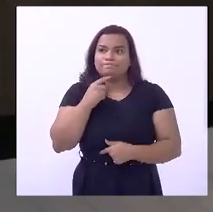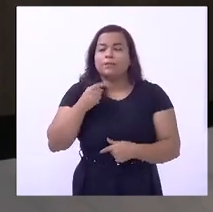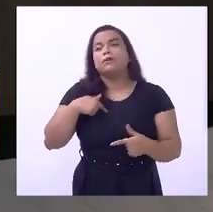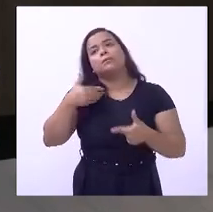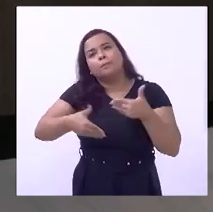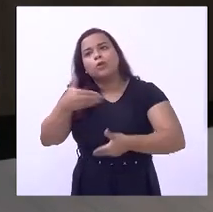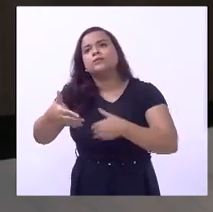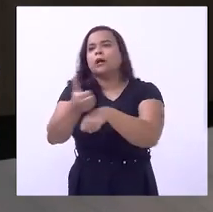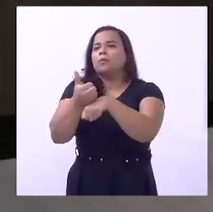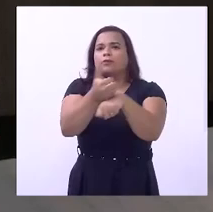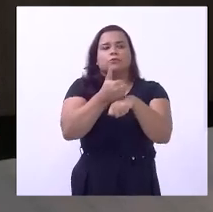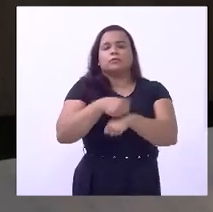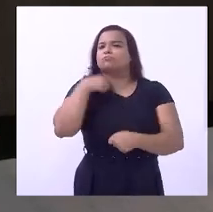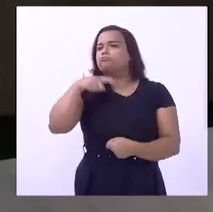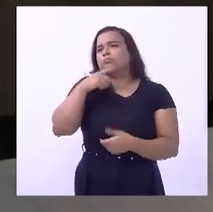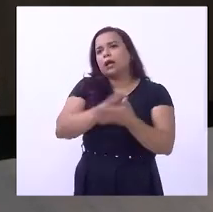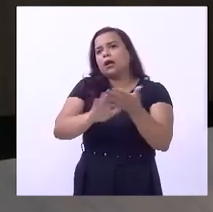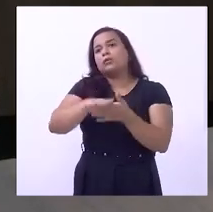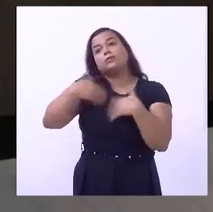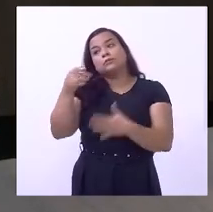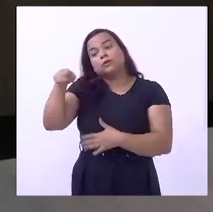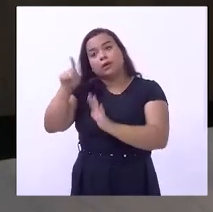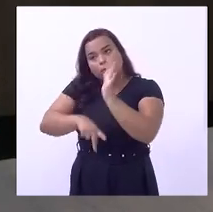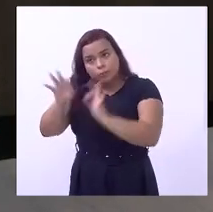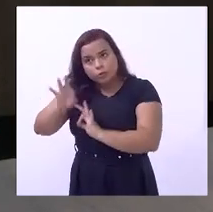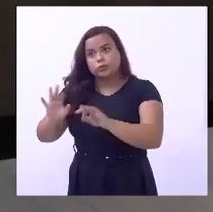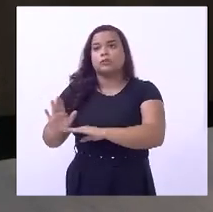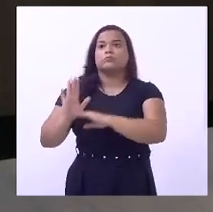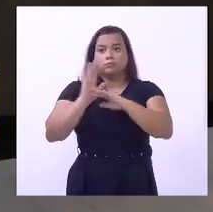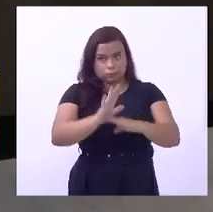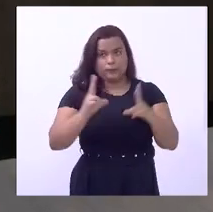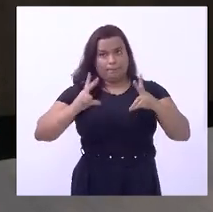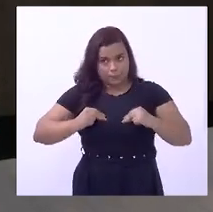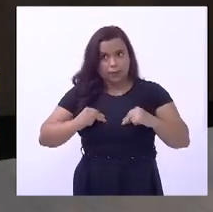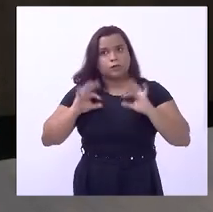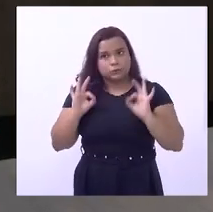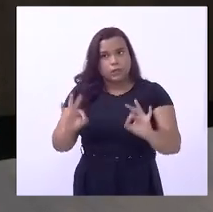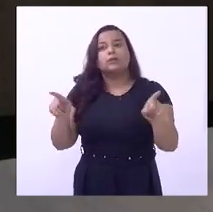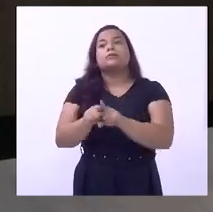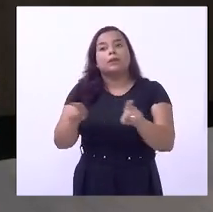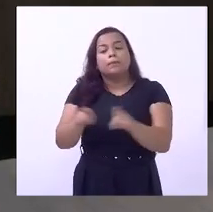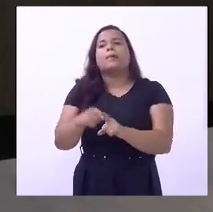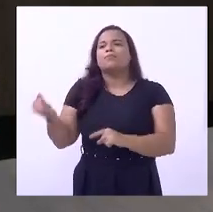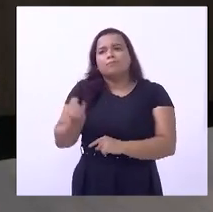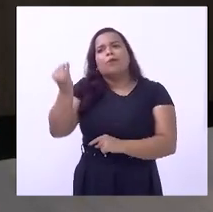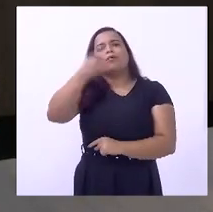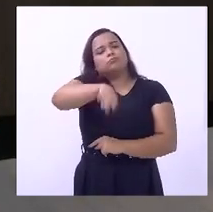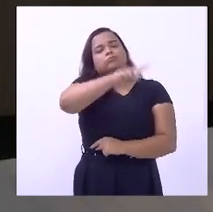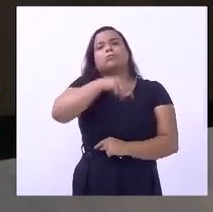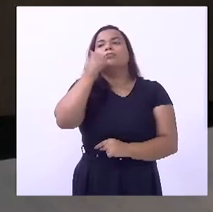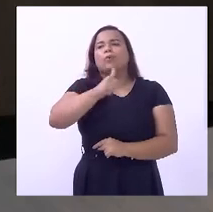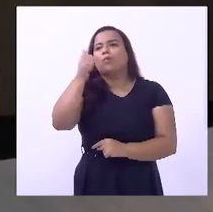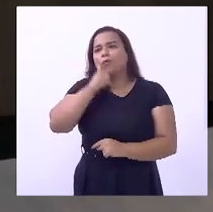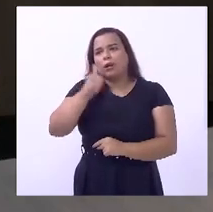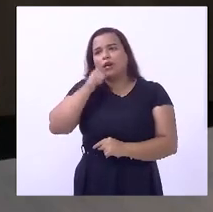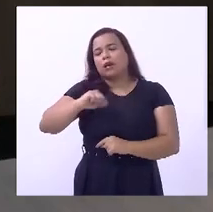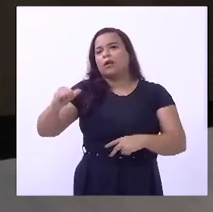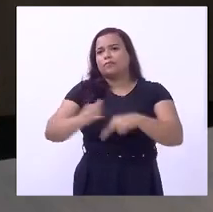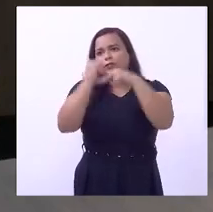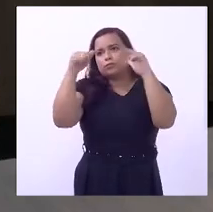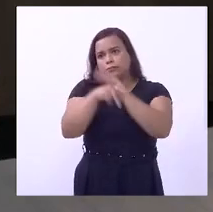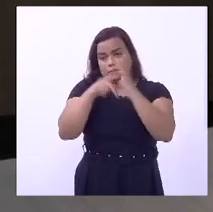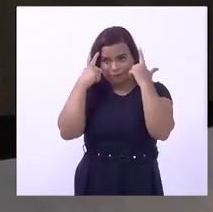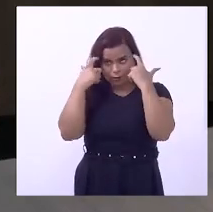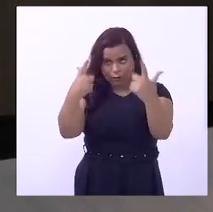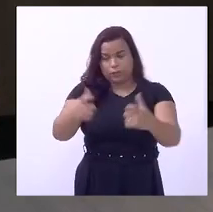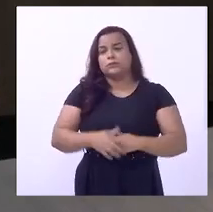de profissionalização. Então, é um projeto, além de meritório, necessário para essas mulheres vítimas de